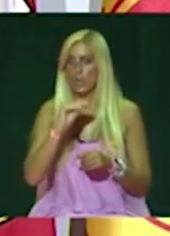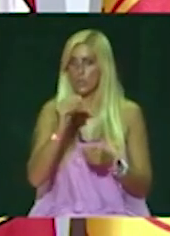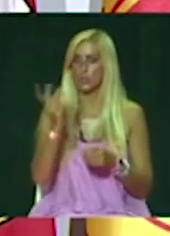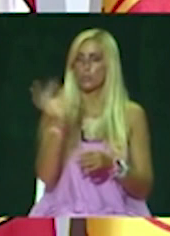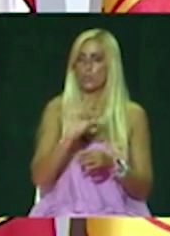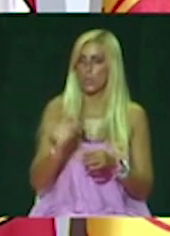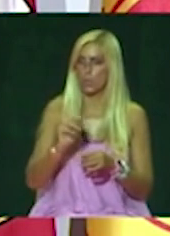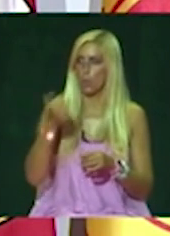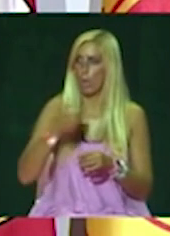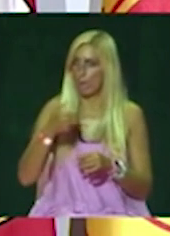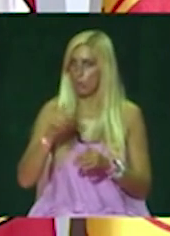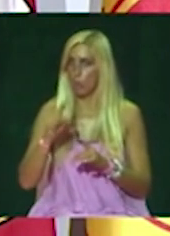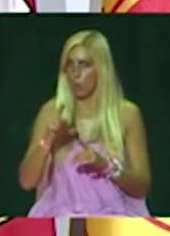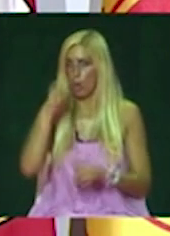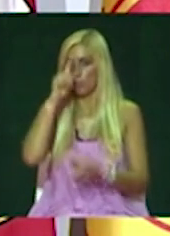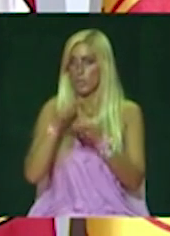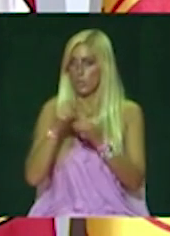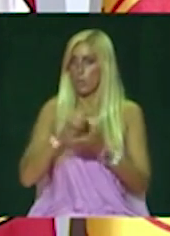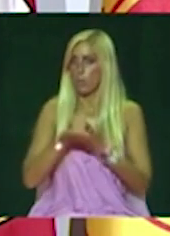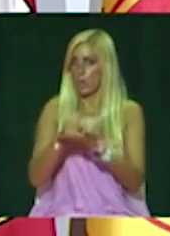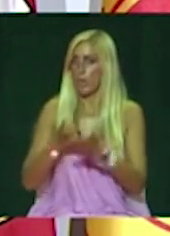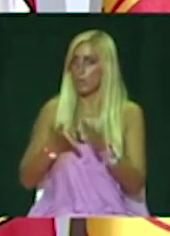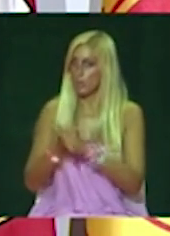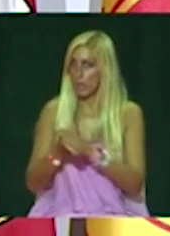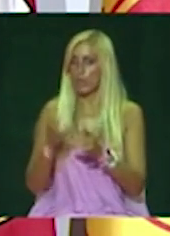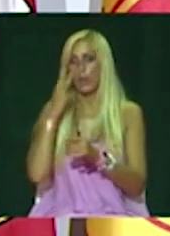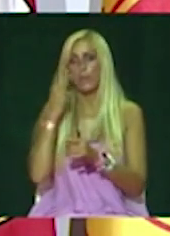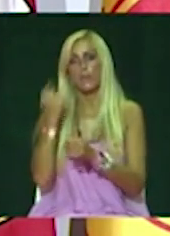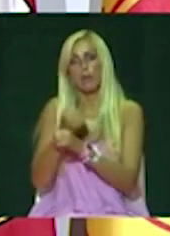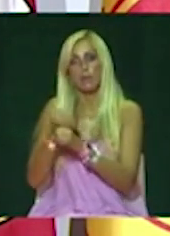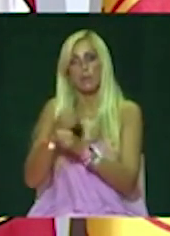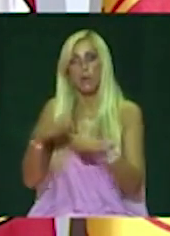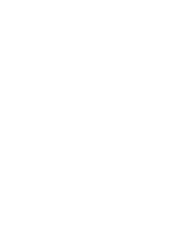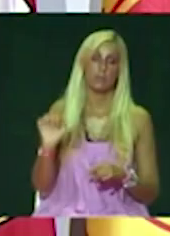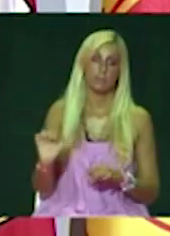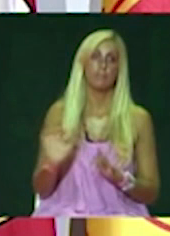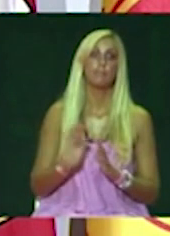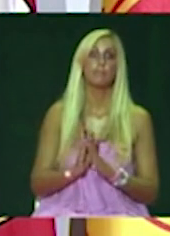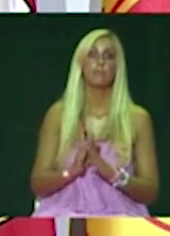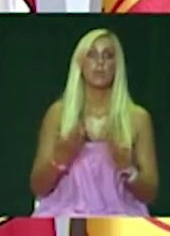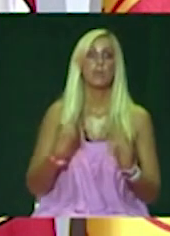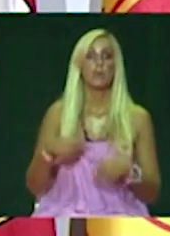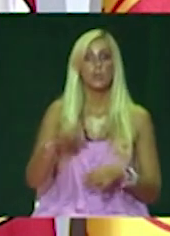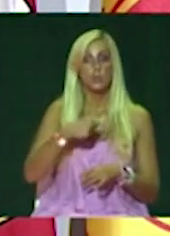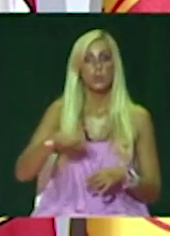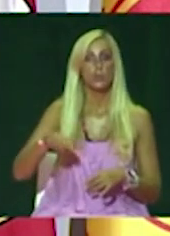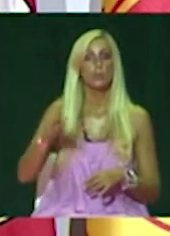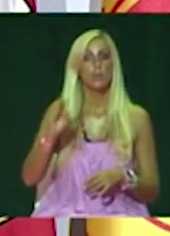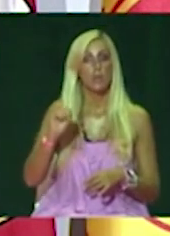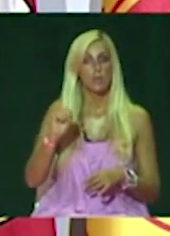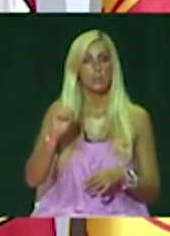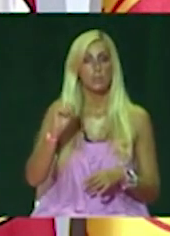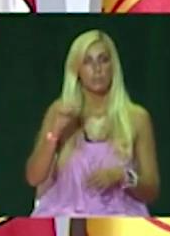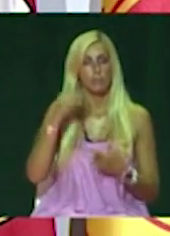rendimento no 5º ano, de forma a apoiar a entrada na vida ativa das novas gerações. Mas nós, socialistas, sabemos há